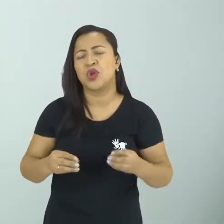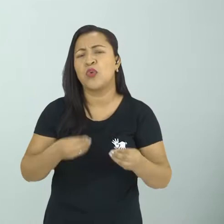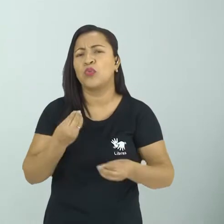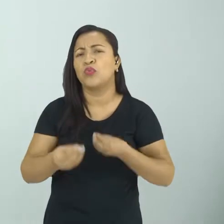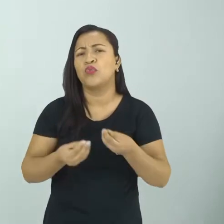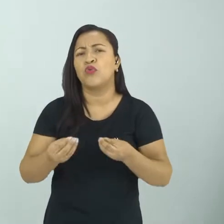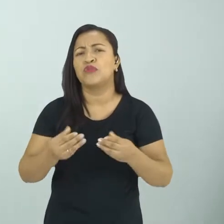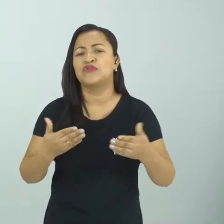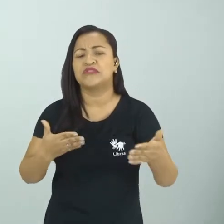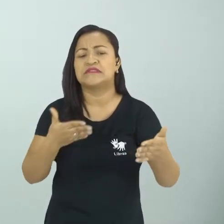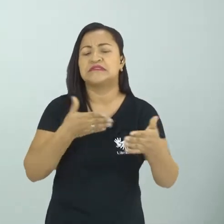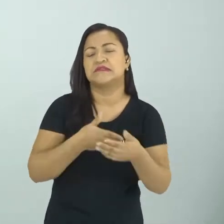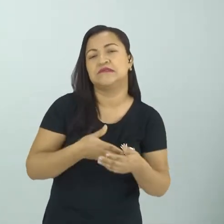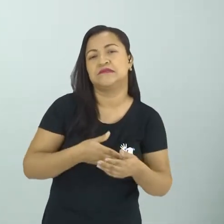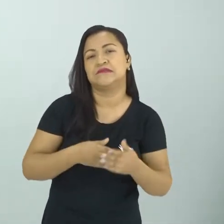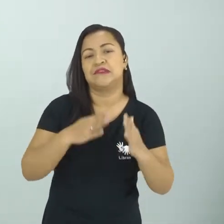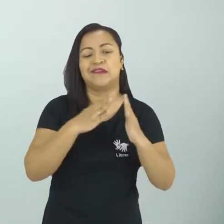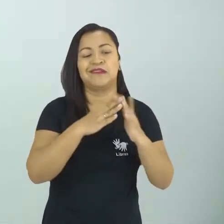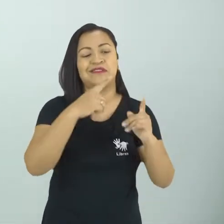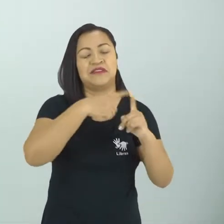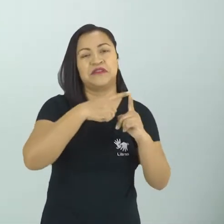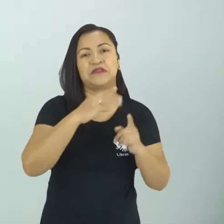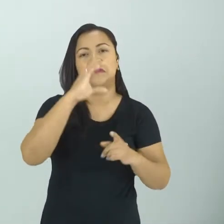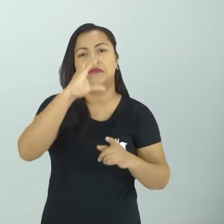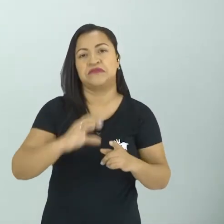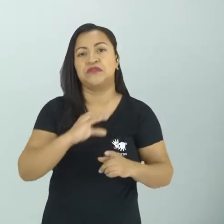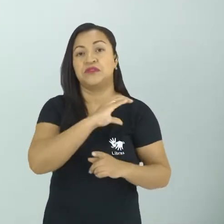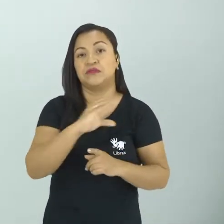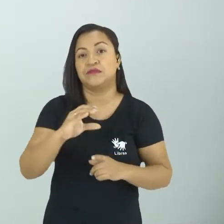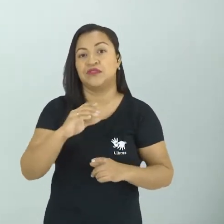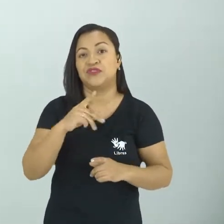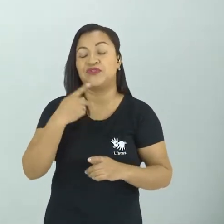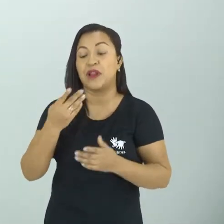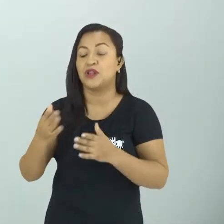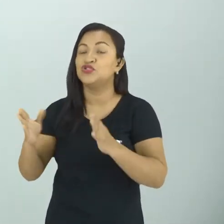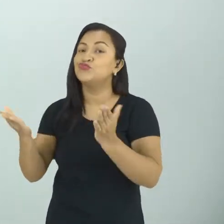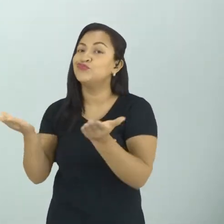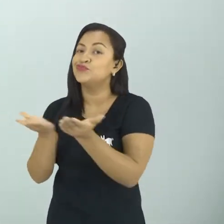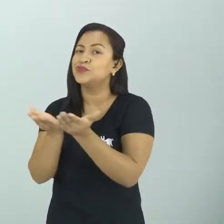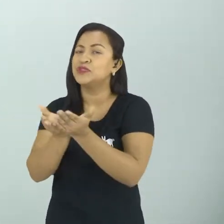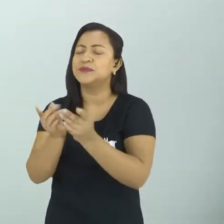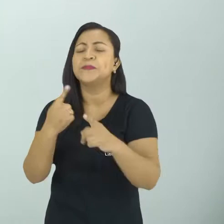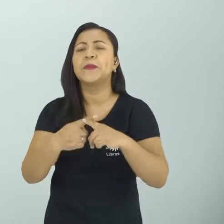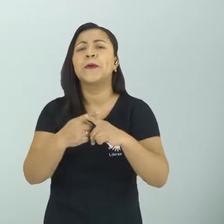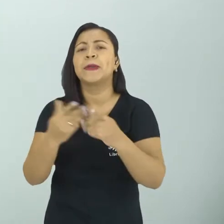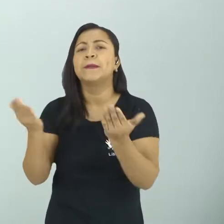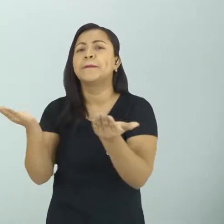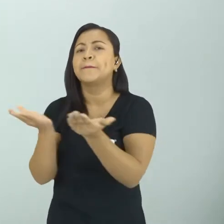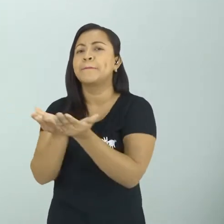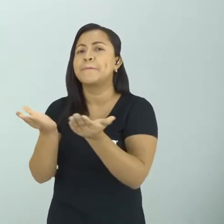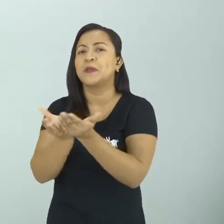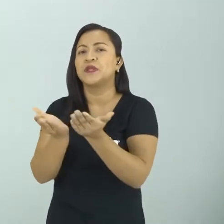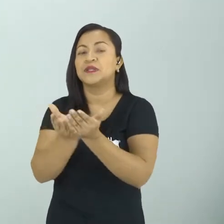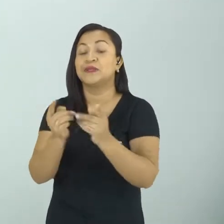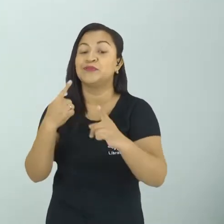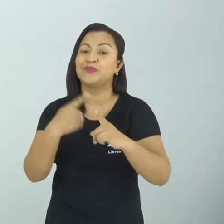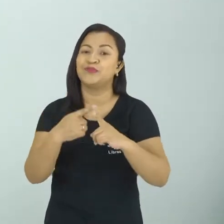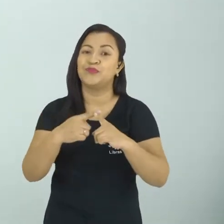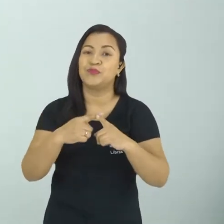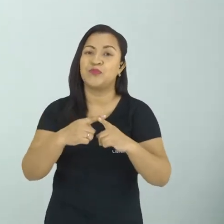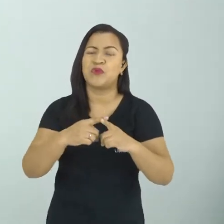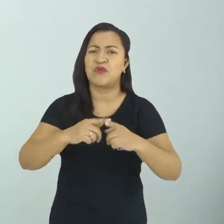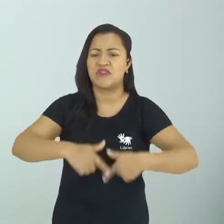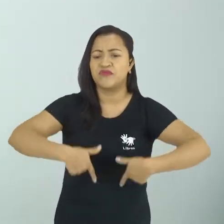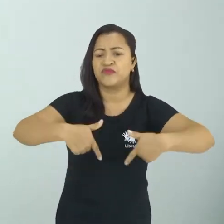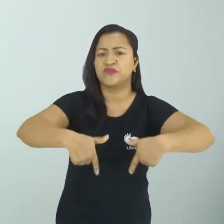religiões chamada pela igreja católica de protestantes? Por que protestante? Porque protestava os dogmas